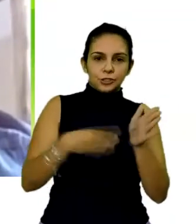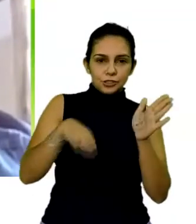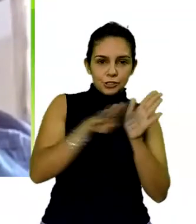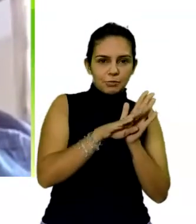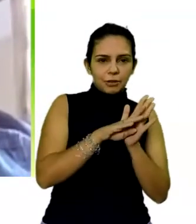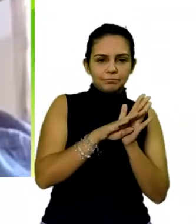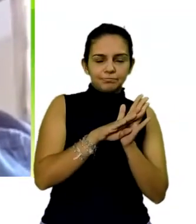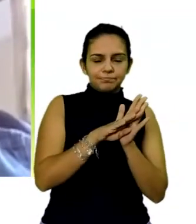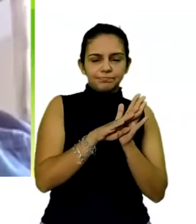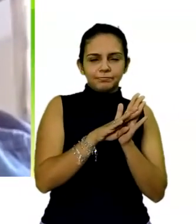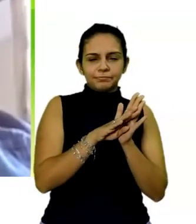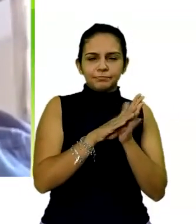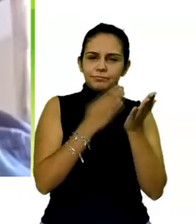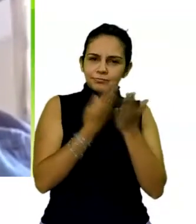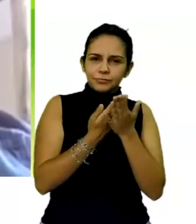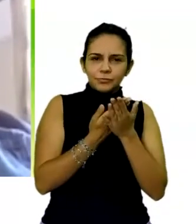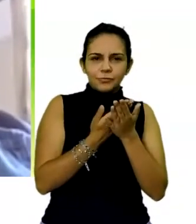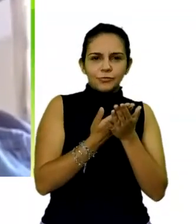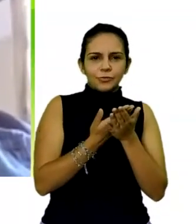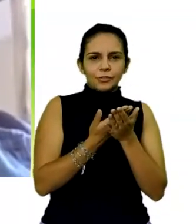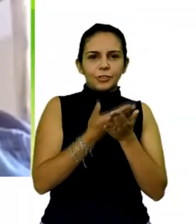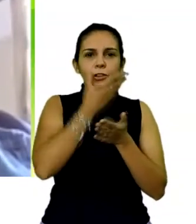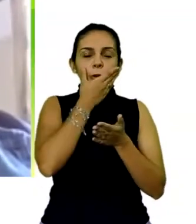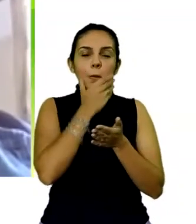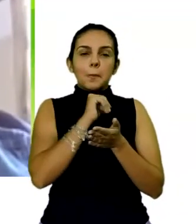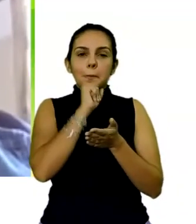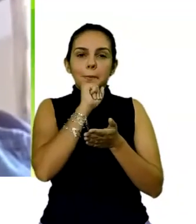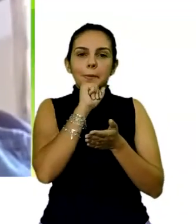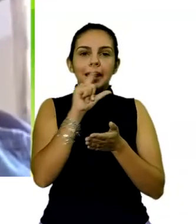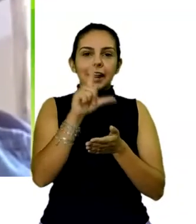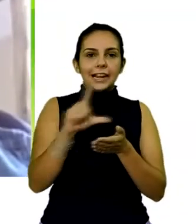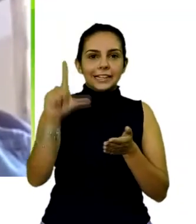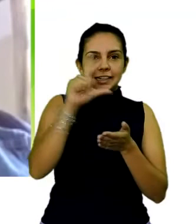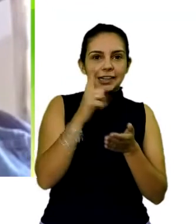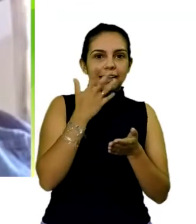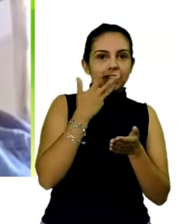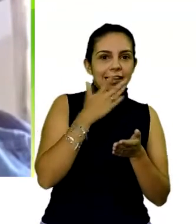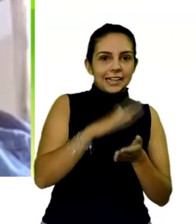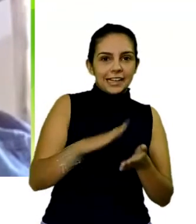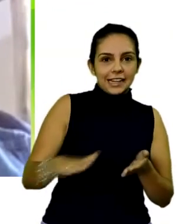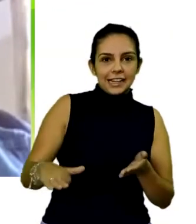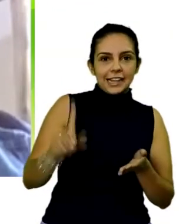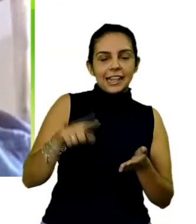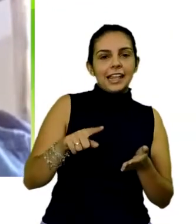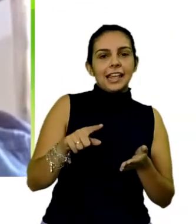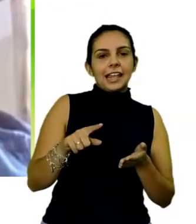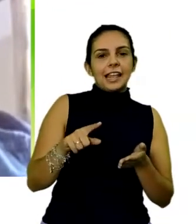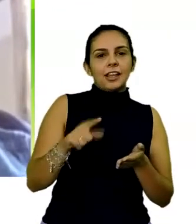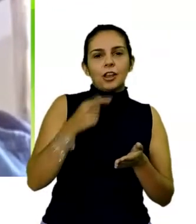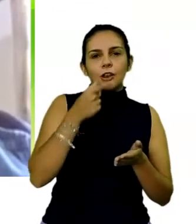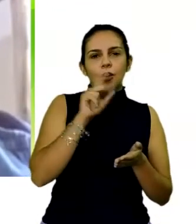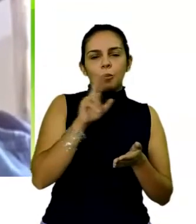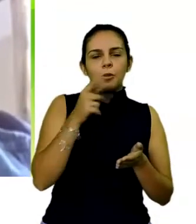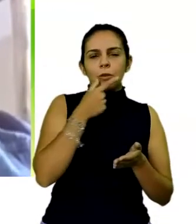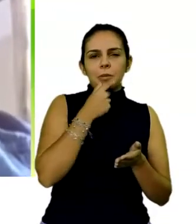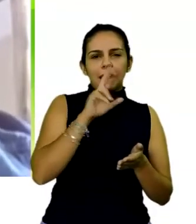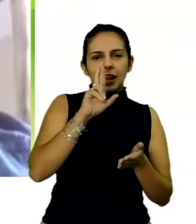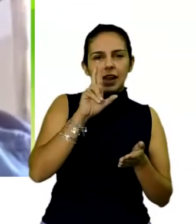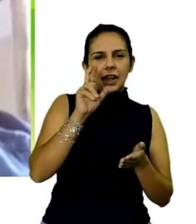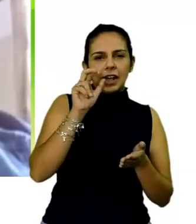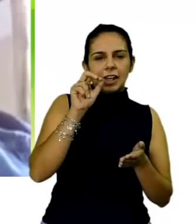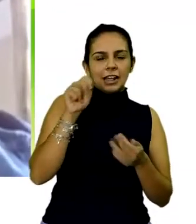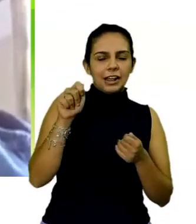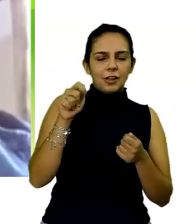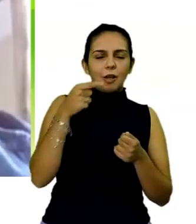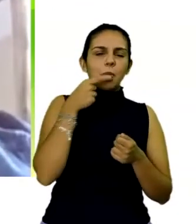à conclusão que o pai da literatura infantil no mundo é o Hans Christian Andersen. Bom, então